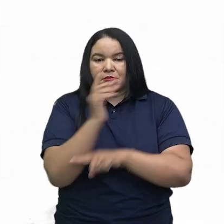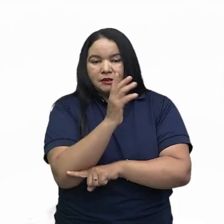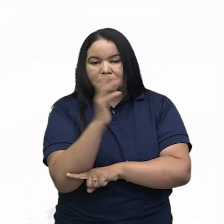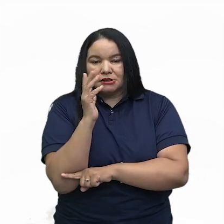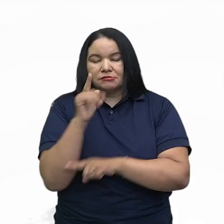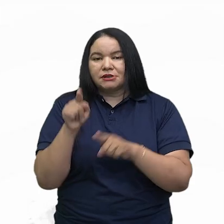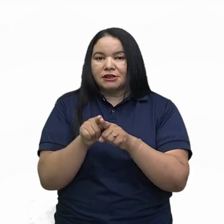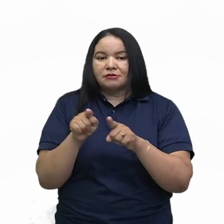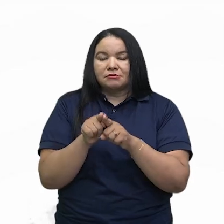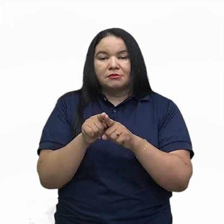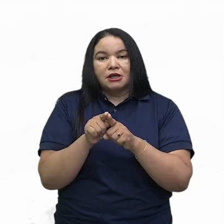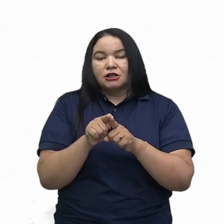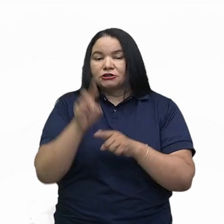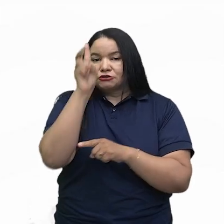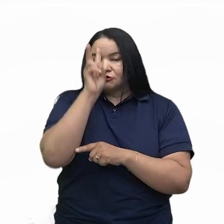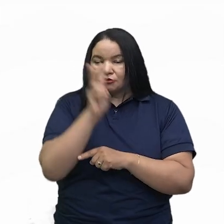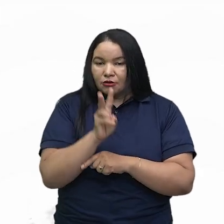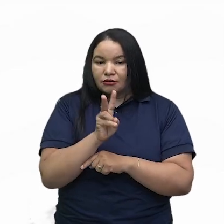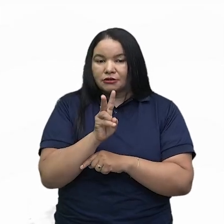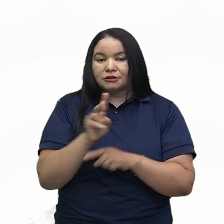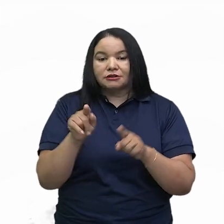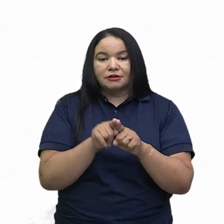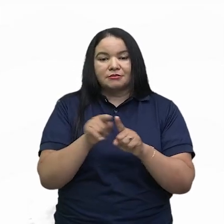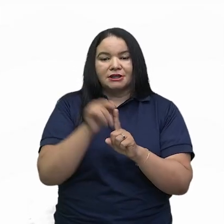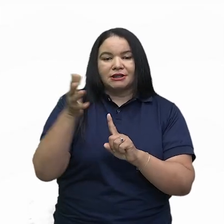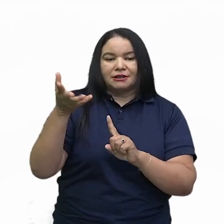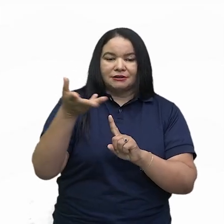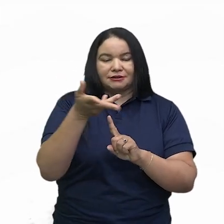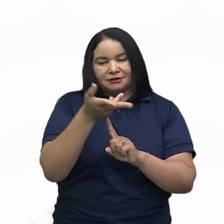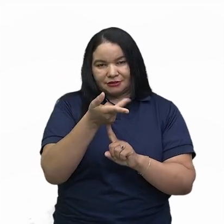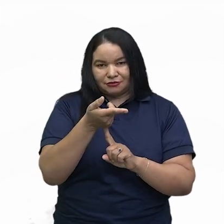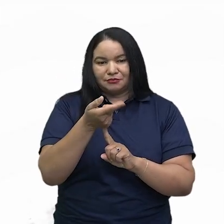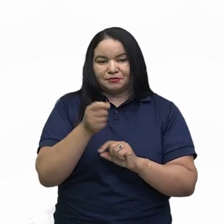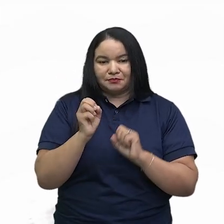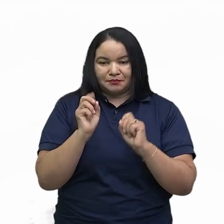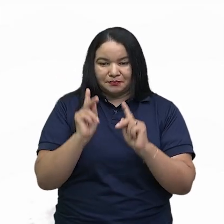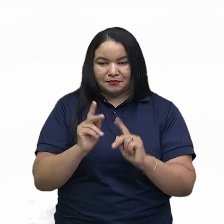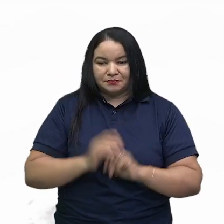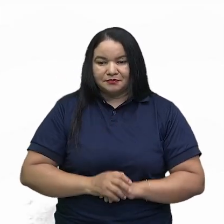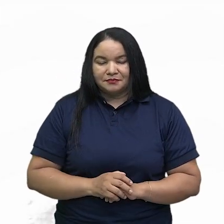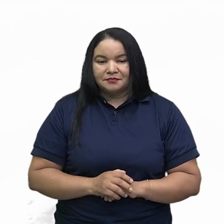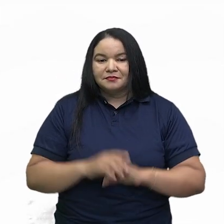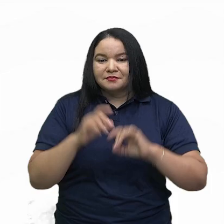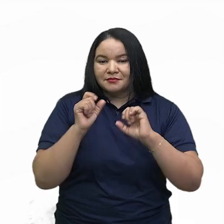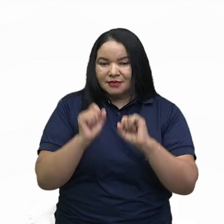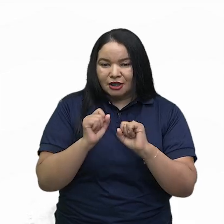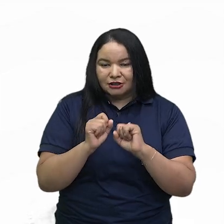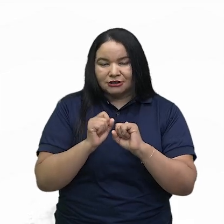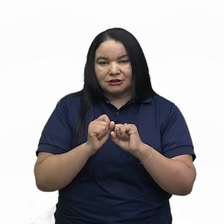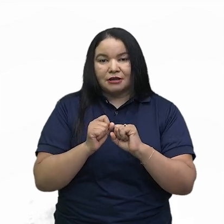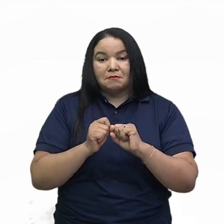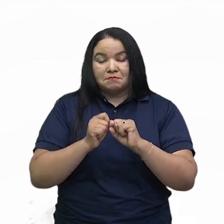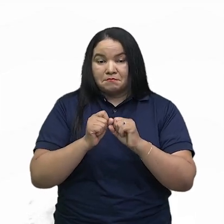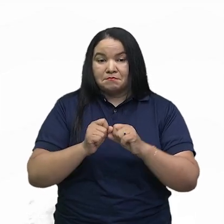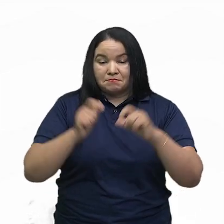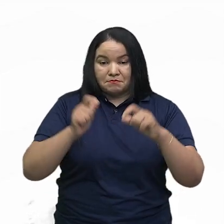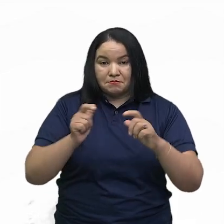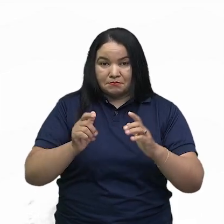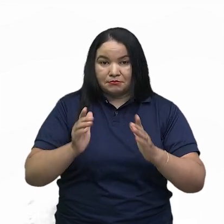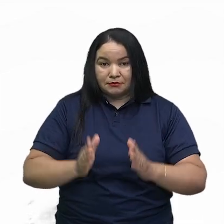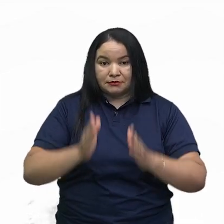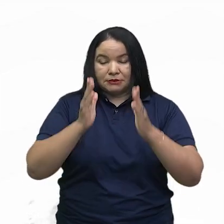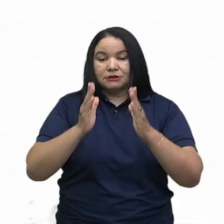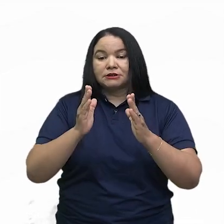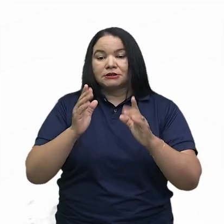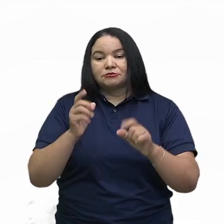etnográfica, histórica e das artes aplicadas. Então, ele pode ser bens imóveis, que são